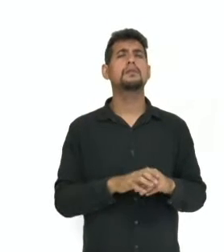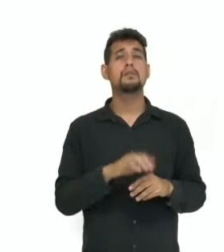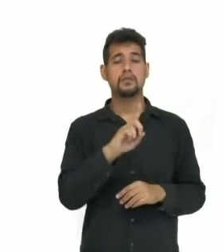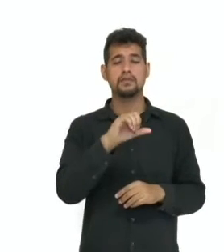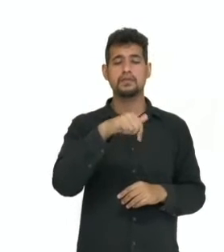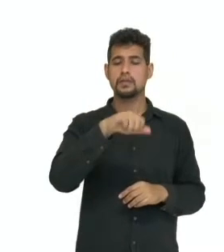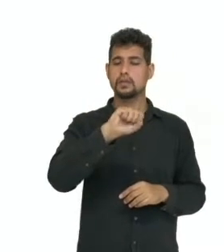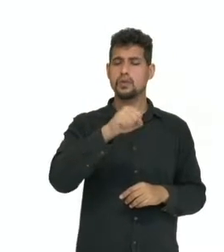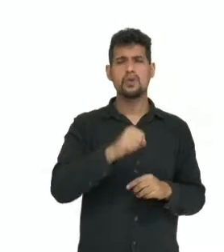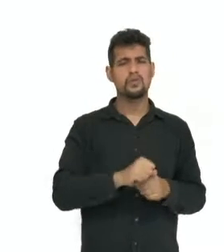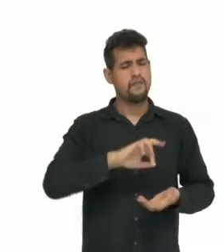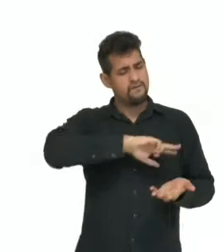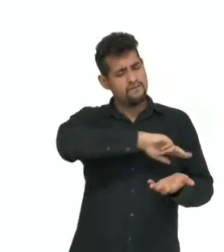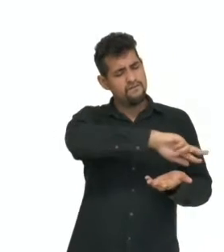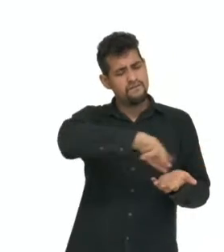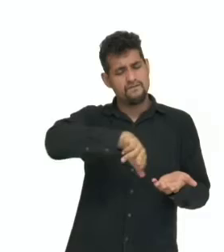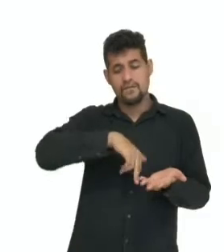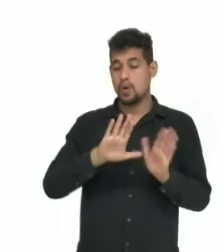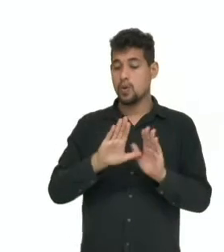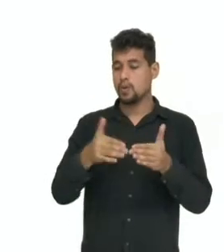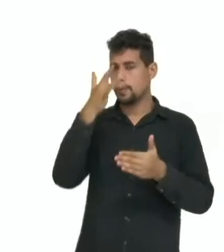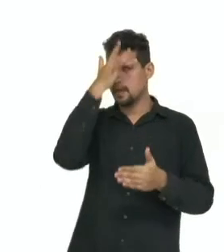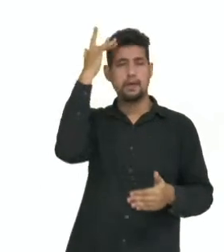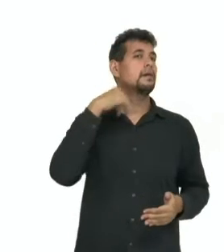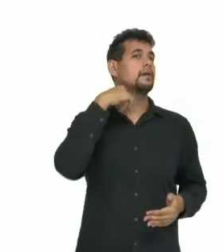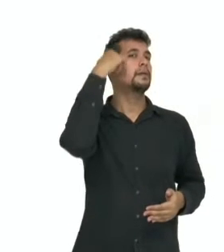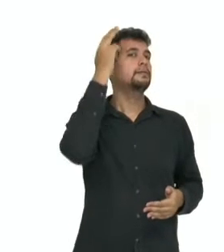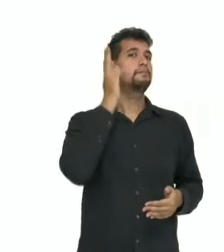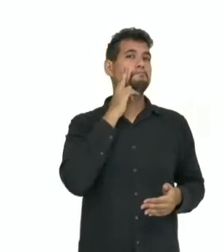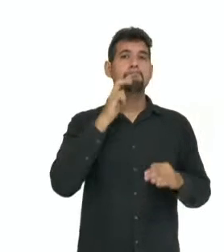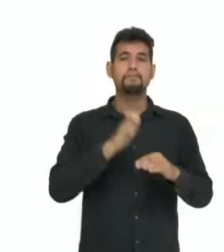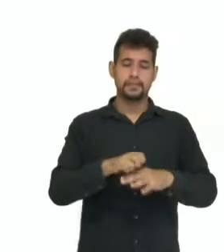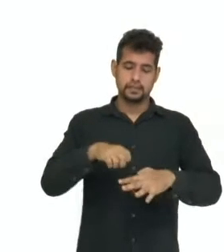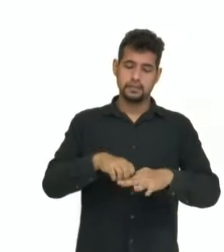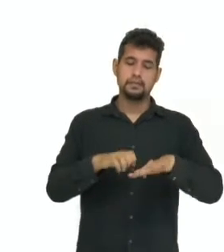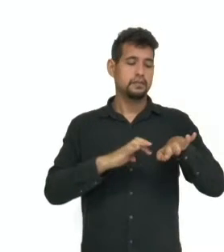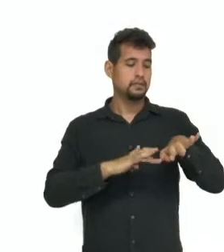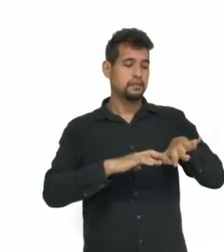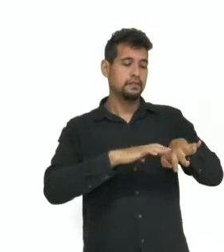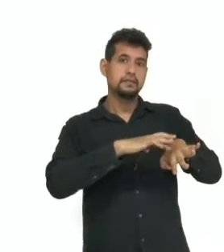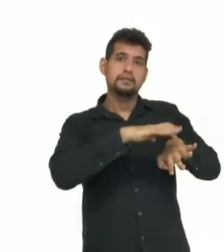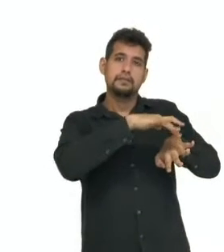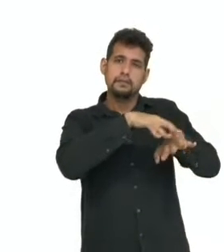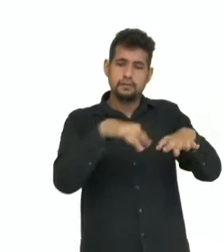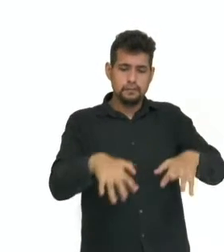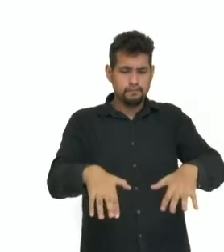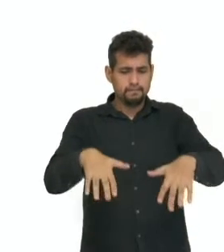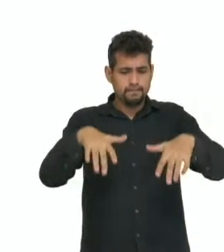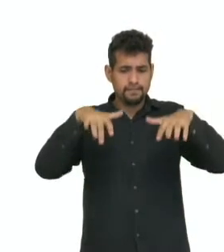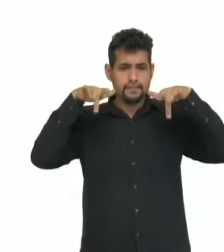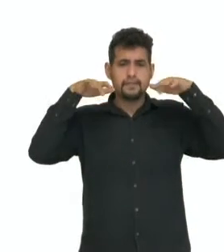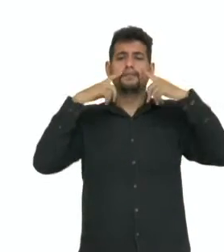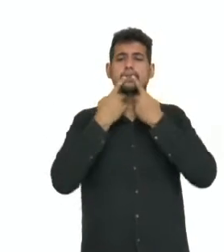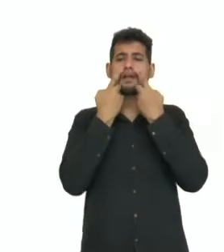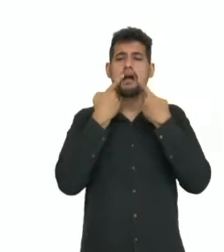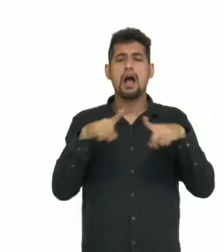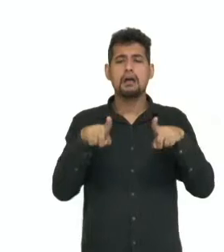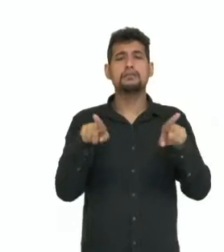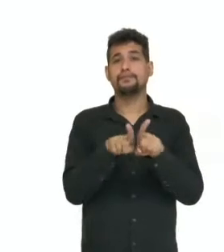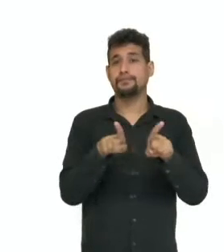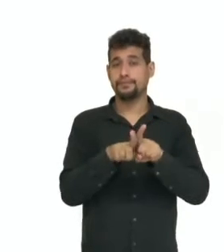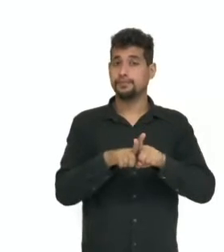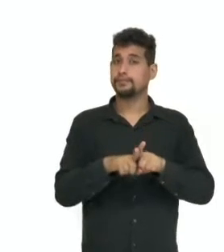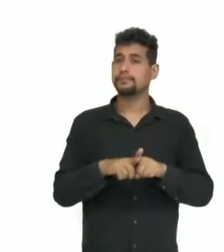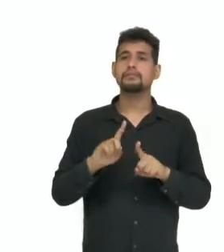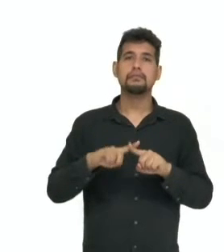1978, vários grupos negros reuniram-se nas escadarias do Teatro Municipal de São Paulo para protestar. Durante